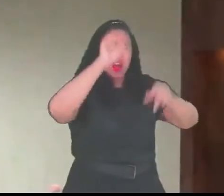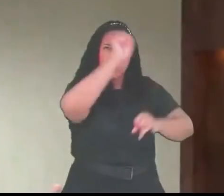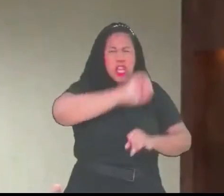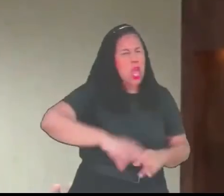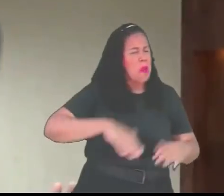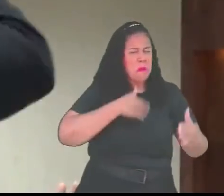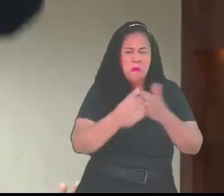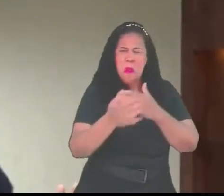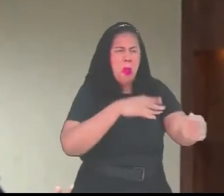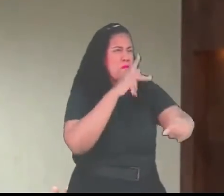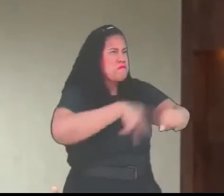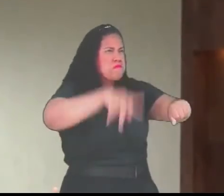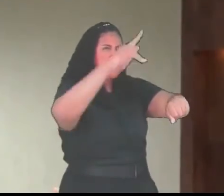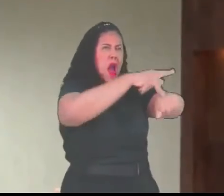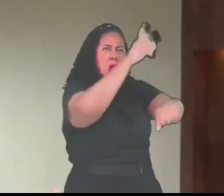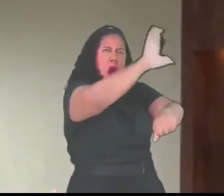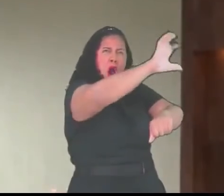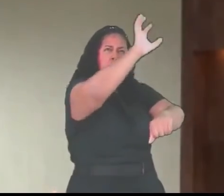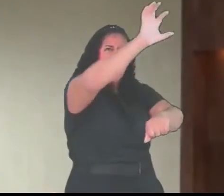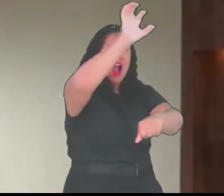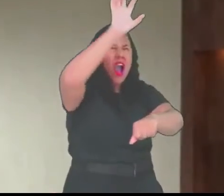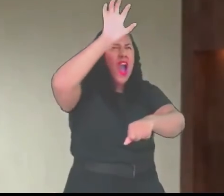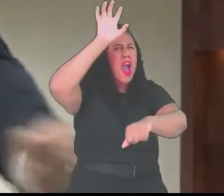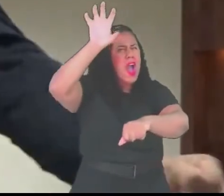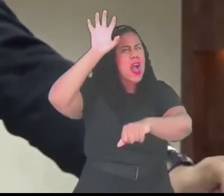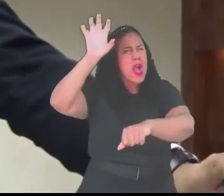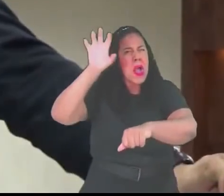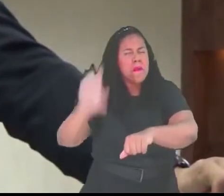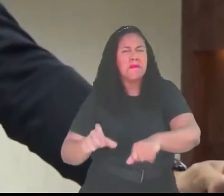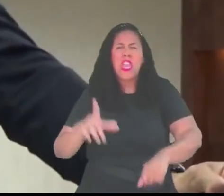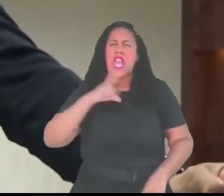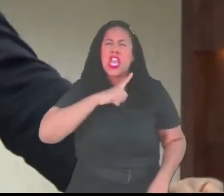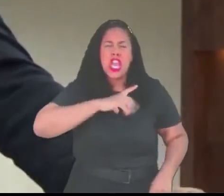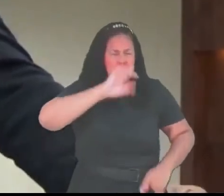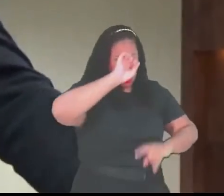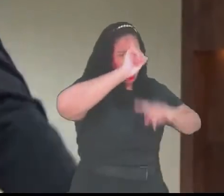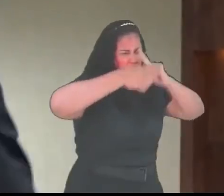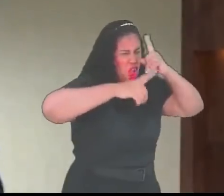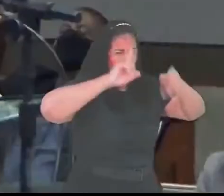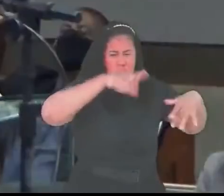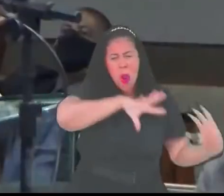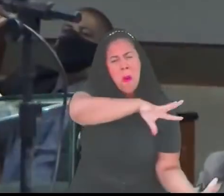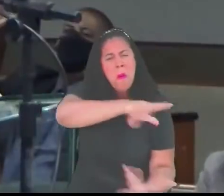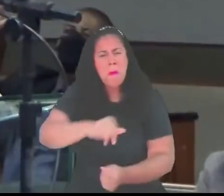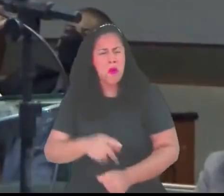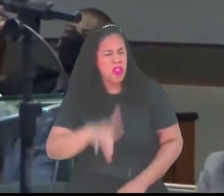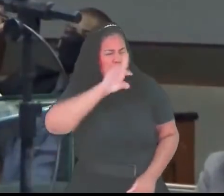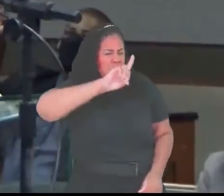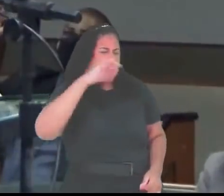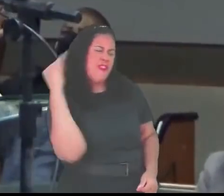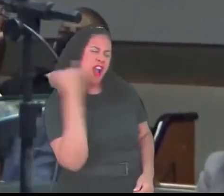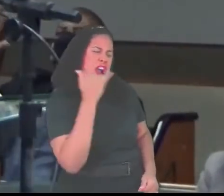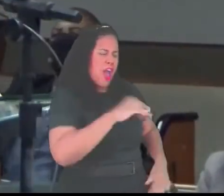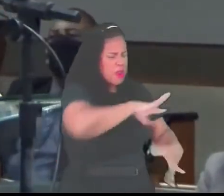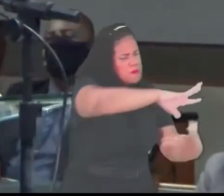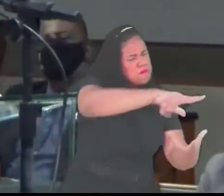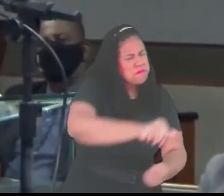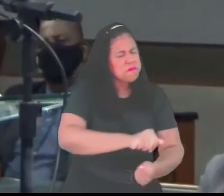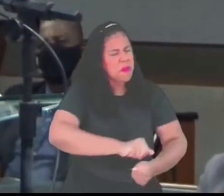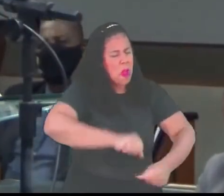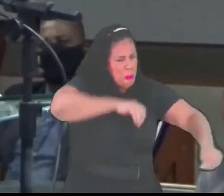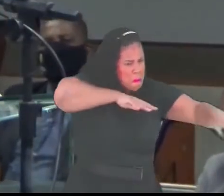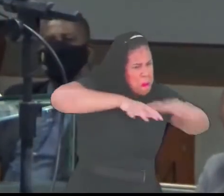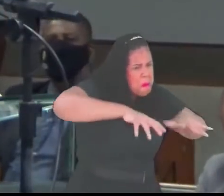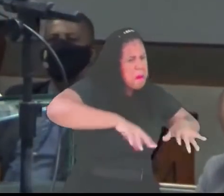no Japão, nos Estados Unidos, na Rússia, aquele que manda em todo mundo. Ele vai falar na terra e vai bradar,